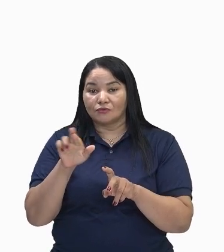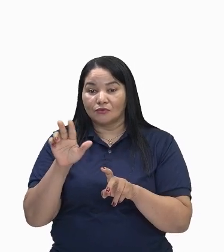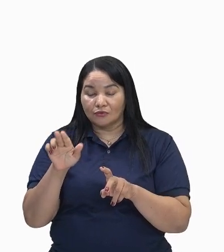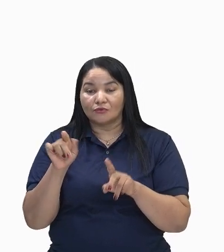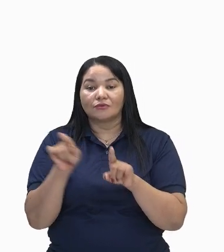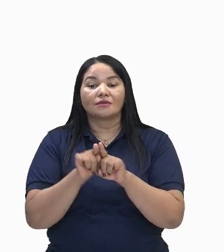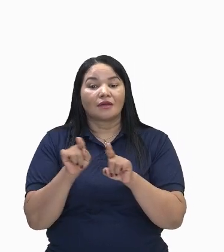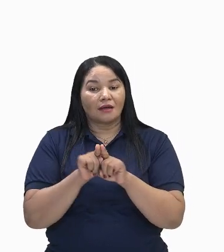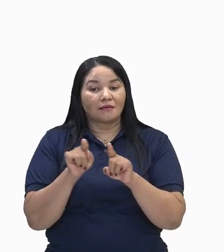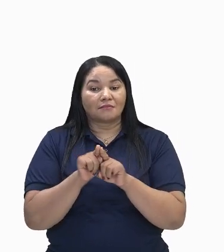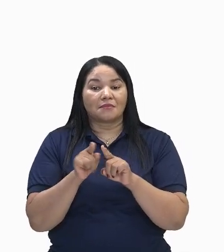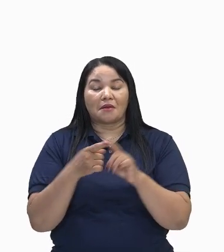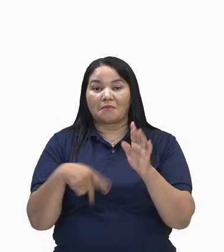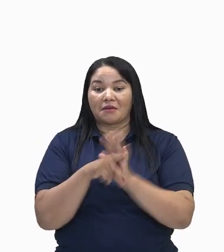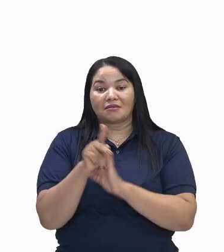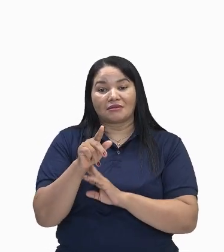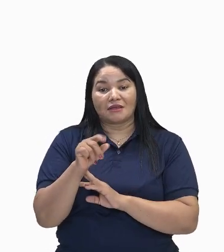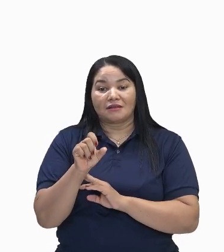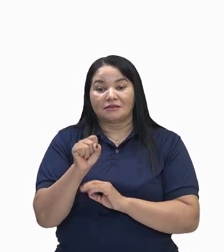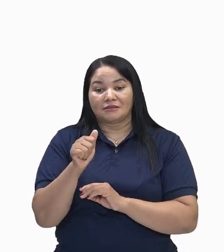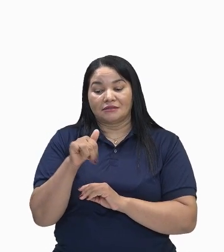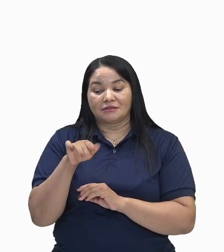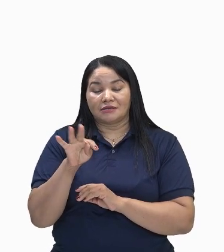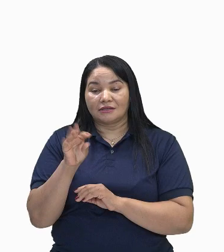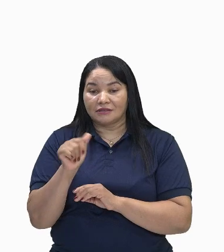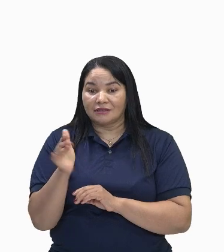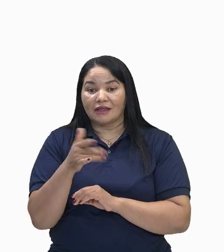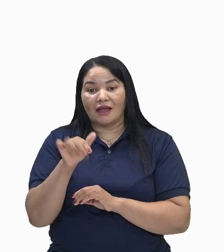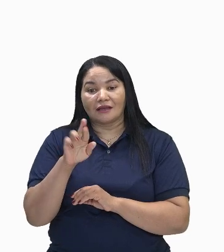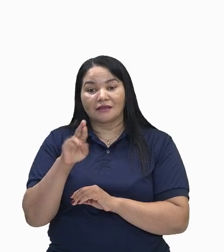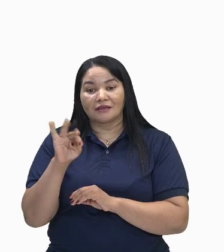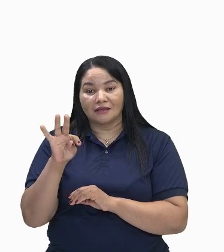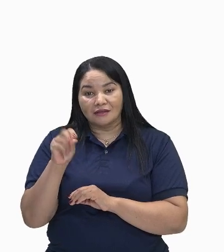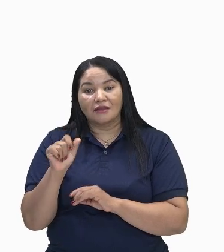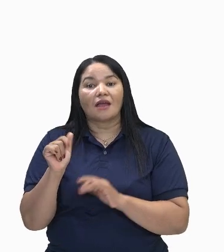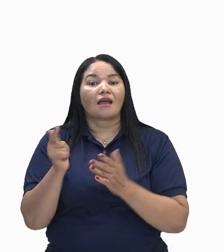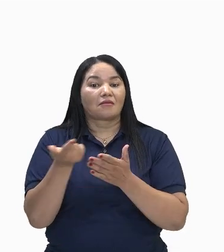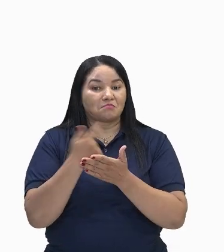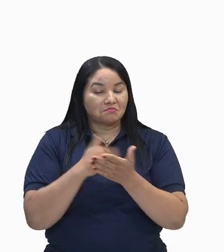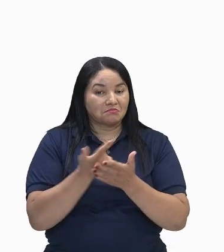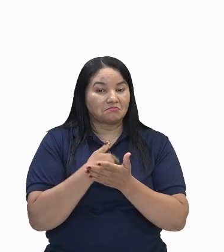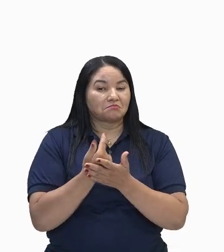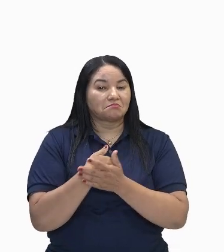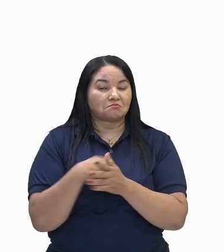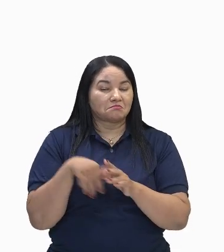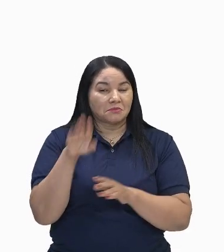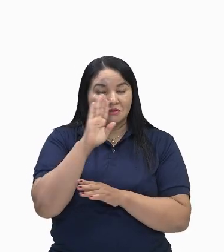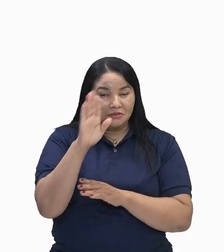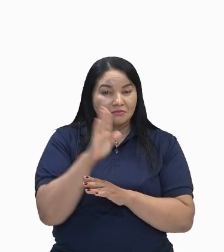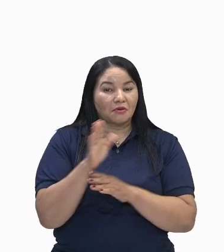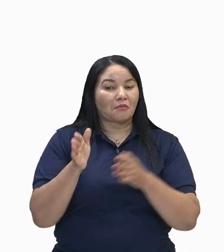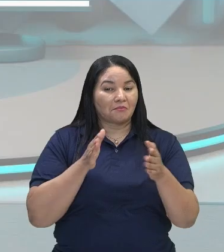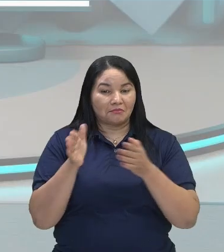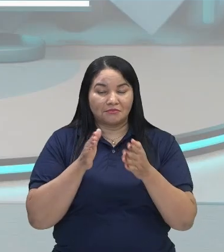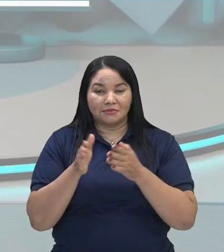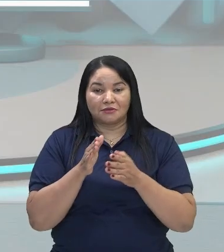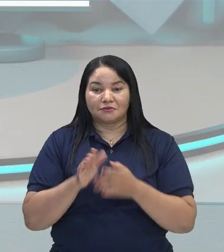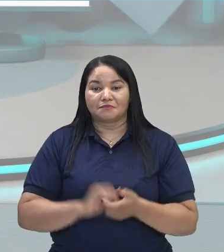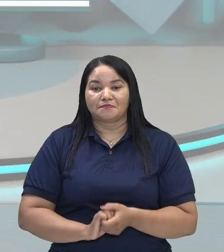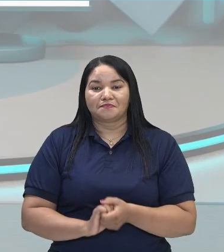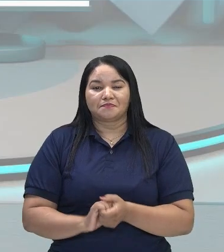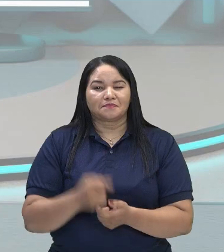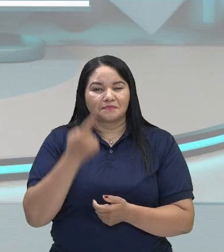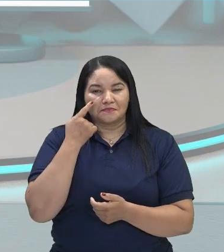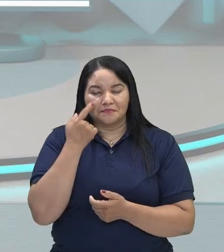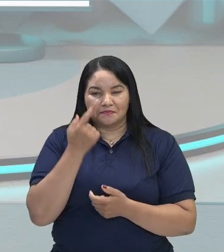Rita de Durão. Então, nós temos aí as obras que mais se destacaram nesse período. Vamos ver um trecho